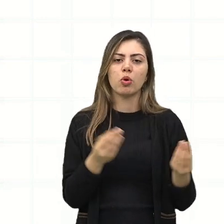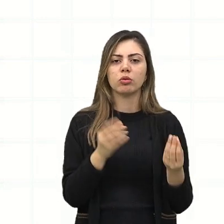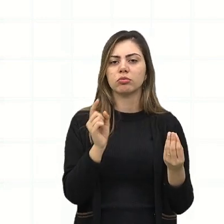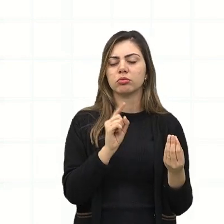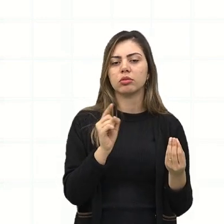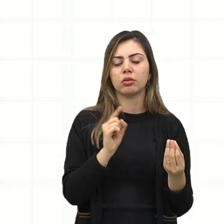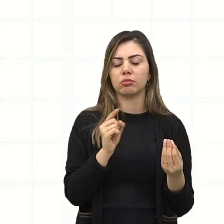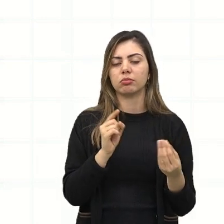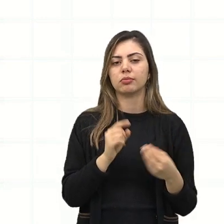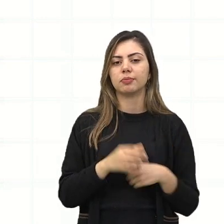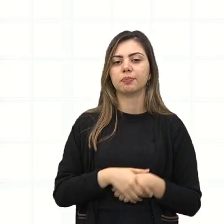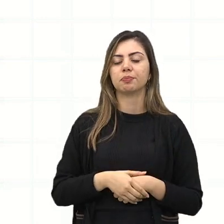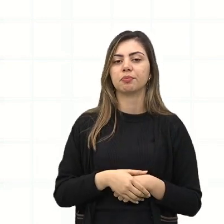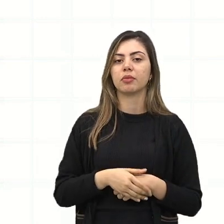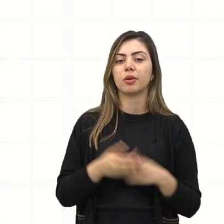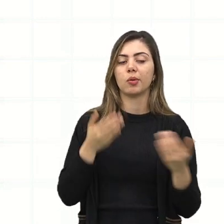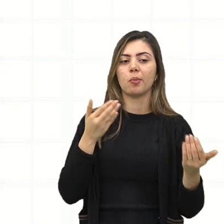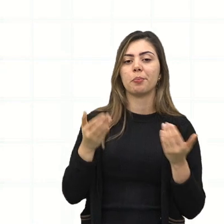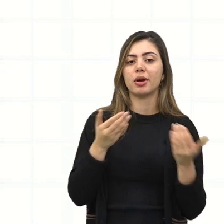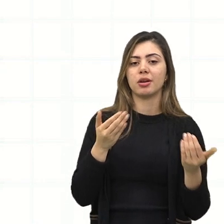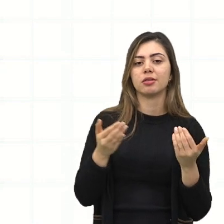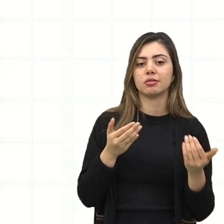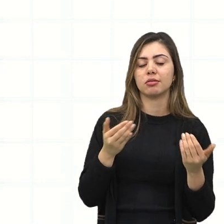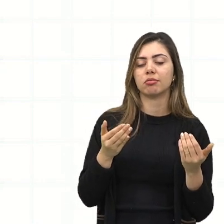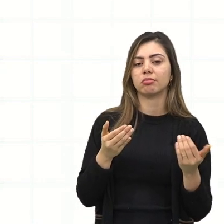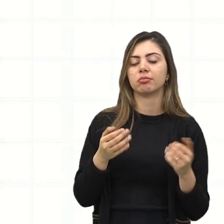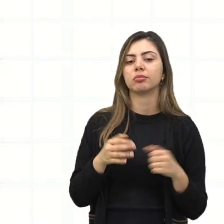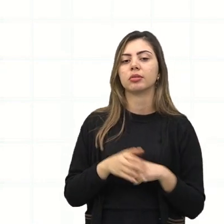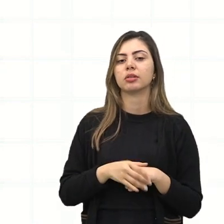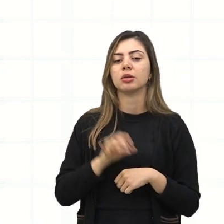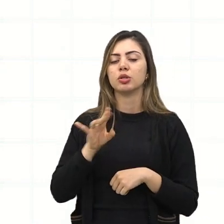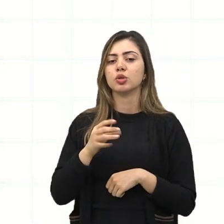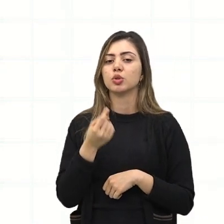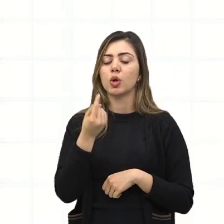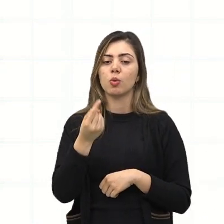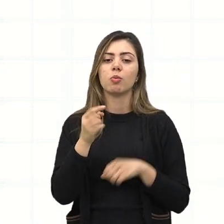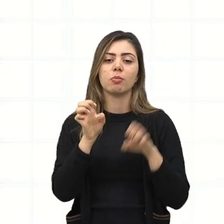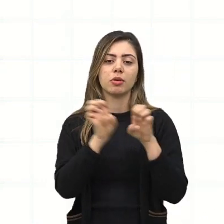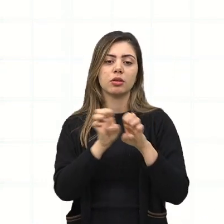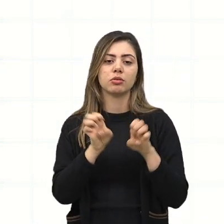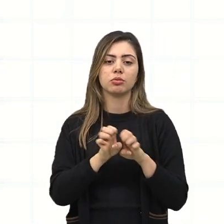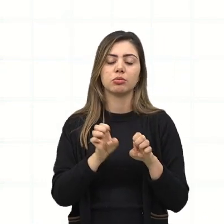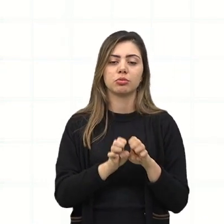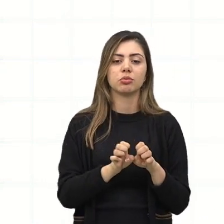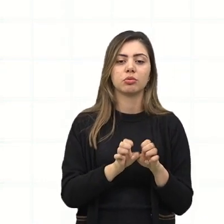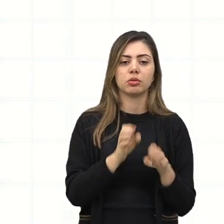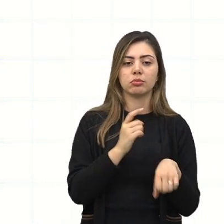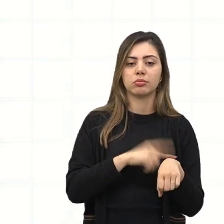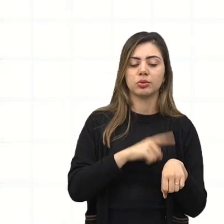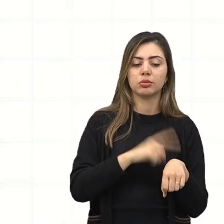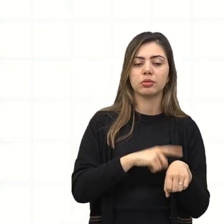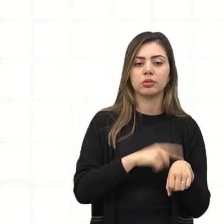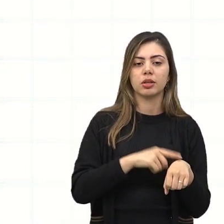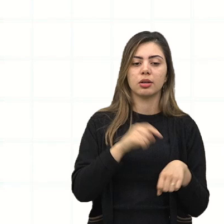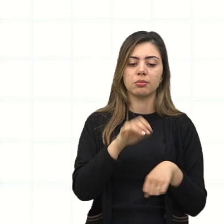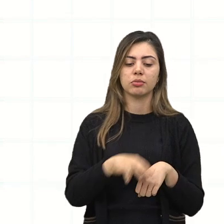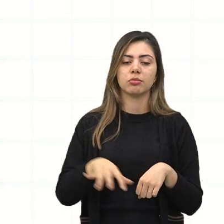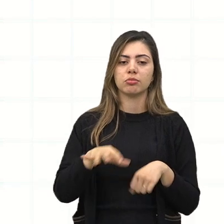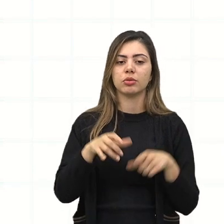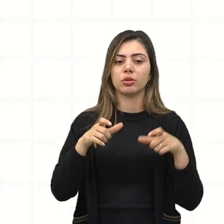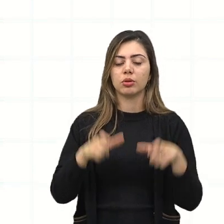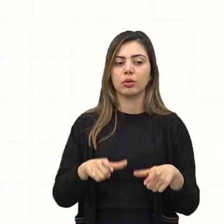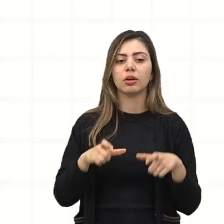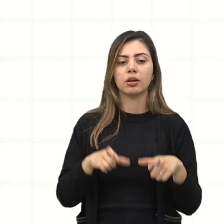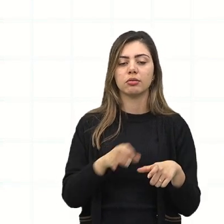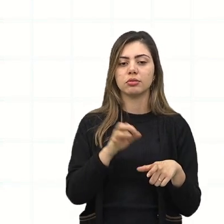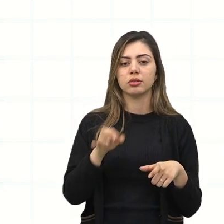tratamos de crônica, até porque representa apenas uma estrutura temporal e espacial clara. Então é um